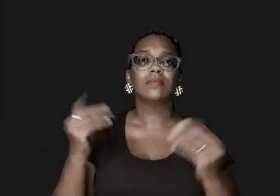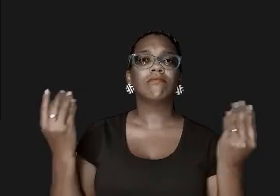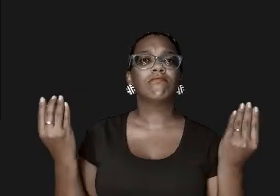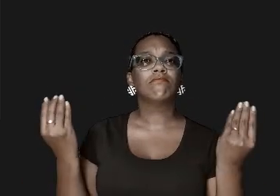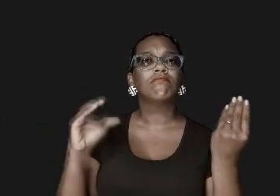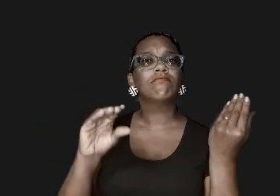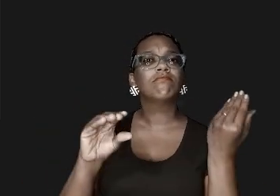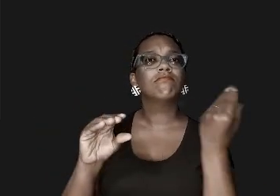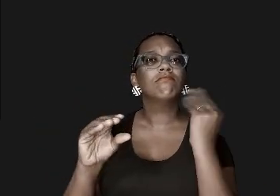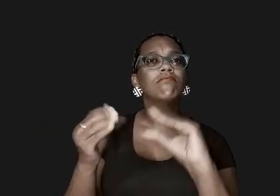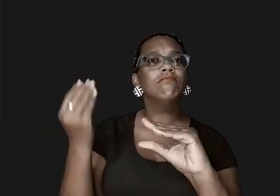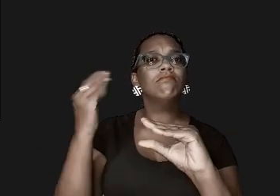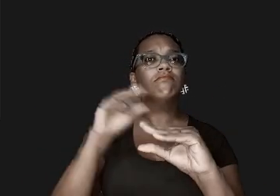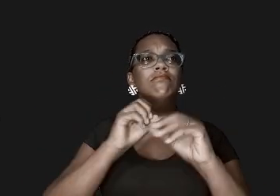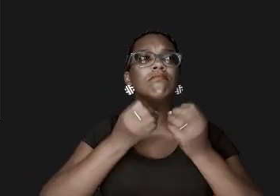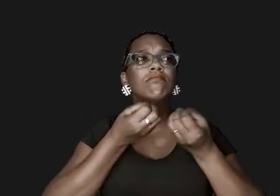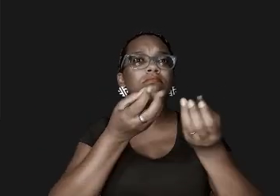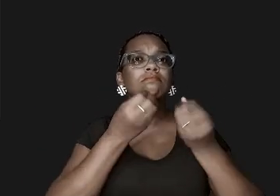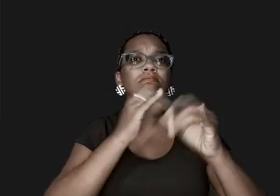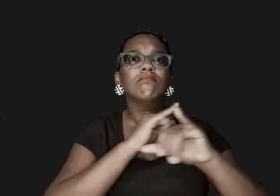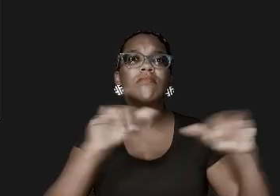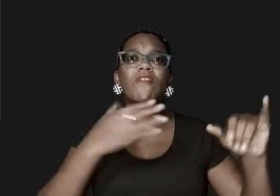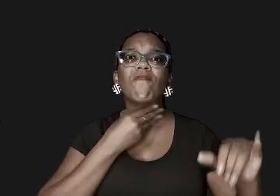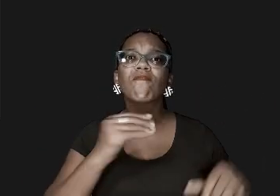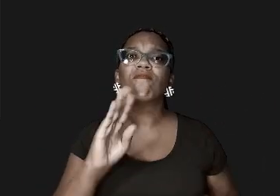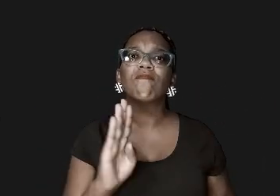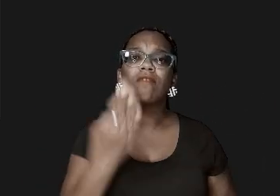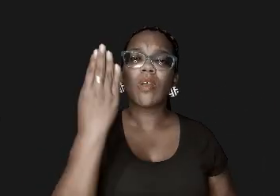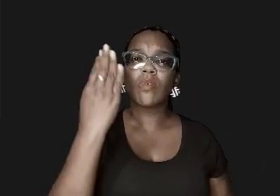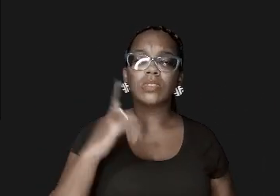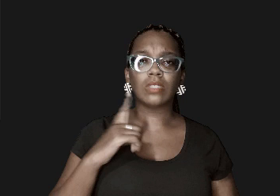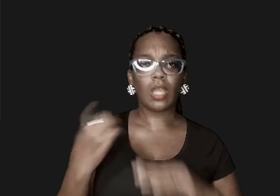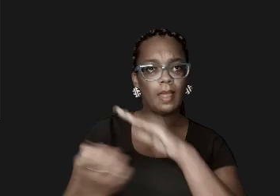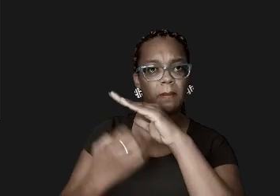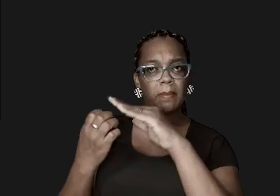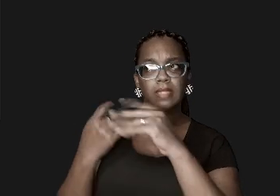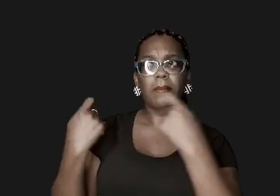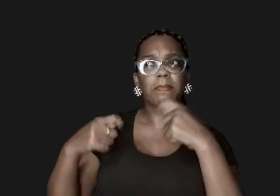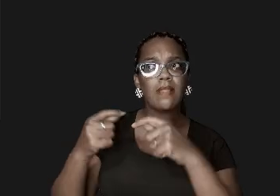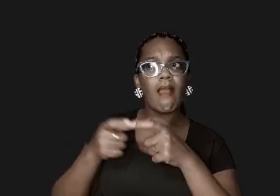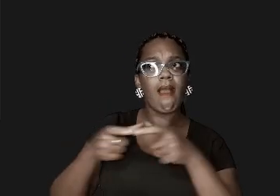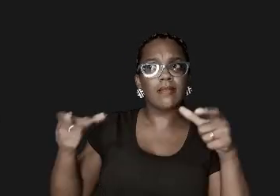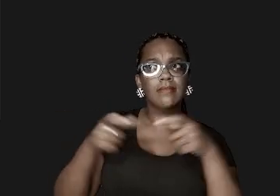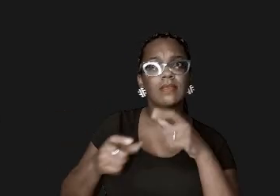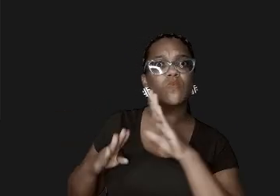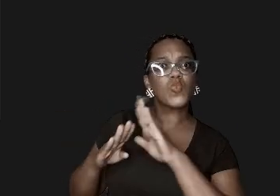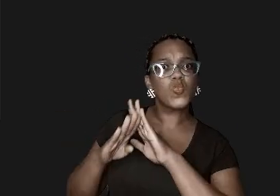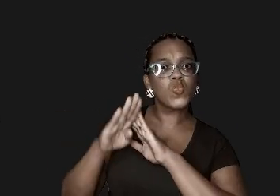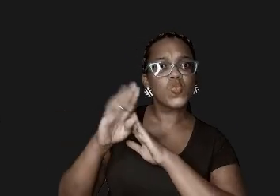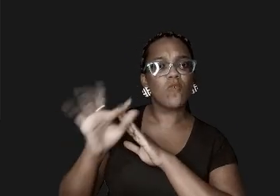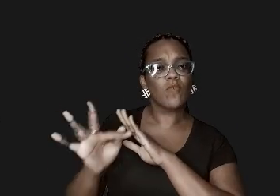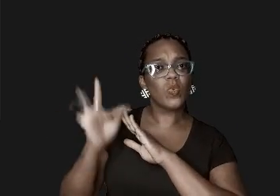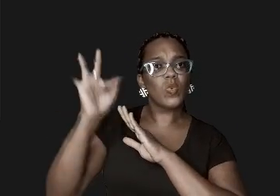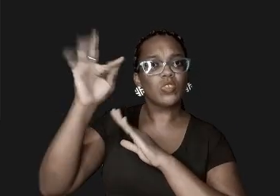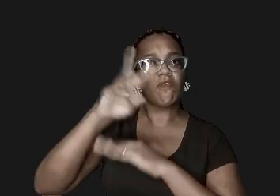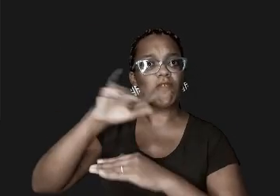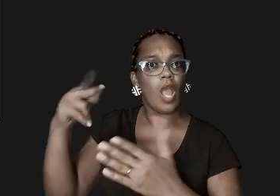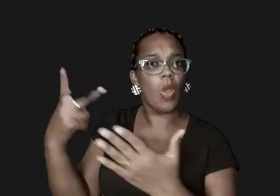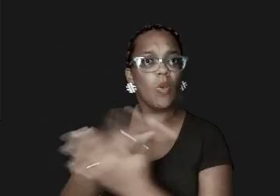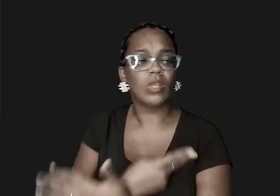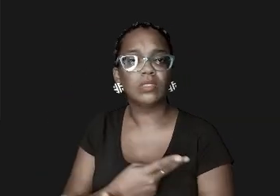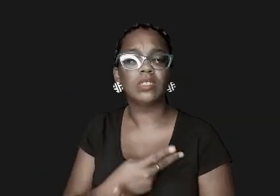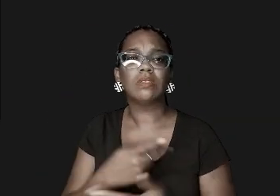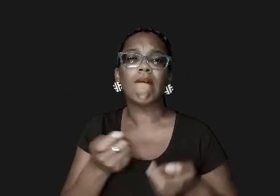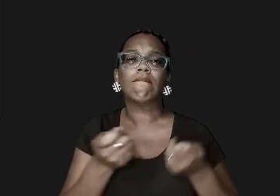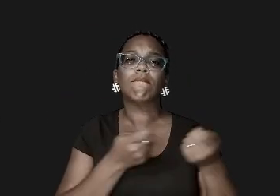determinado chats mais antigos não é essas redes sociais de hoje em dia e a postagem de informações falsas dizendo